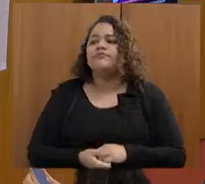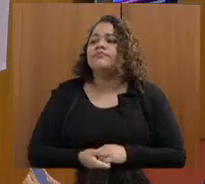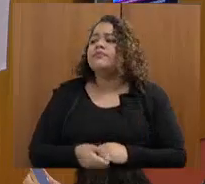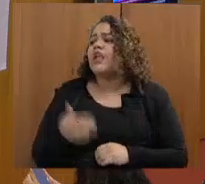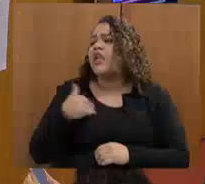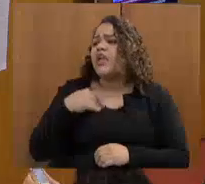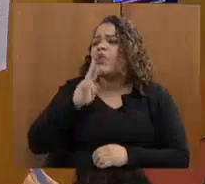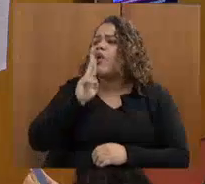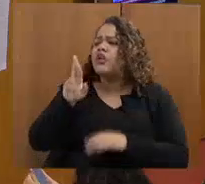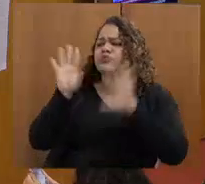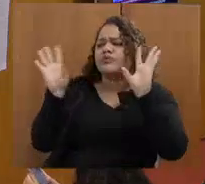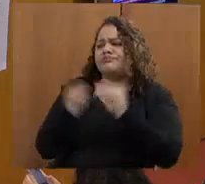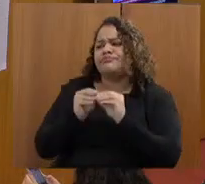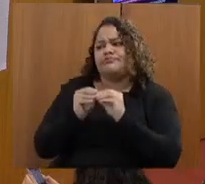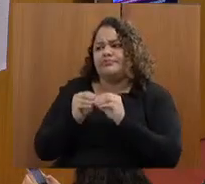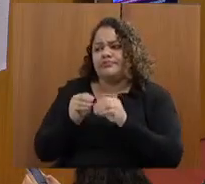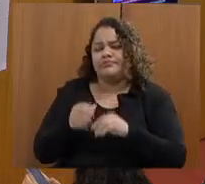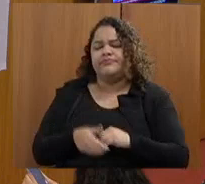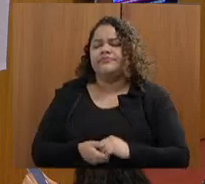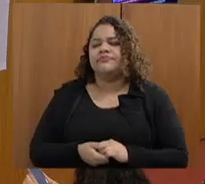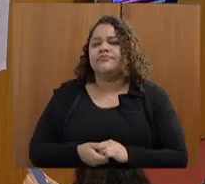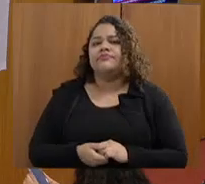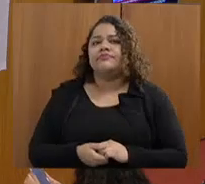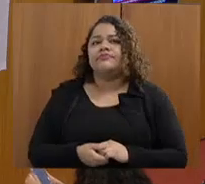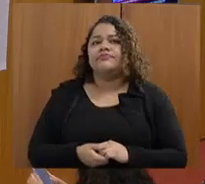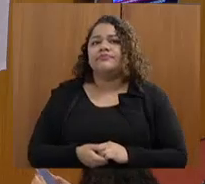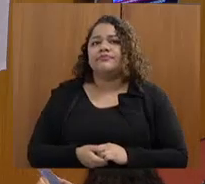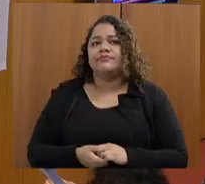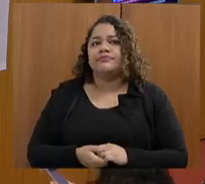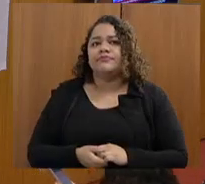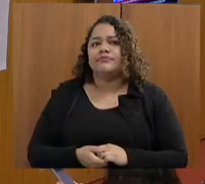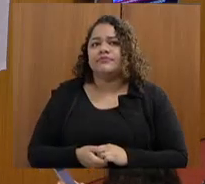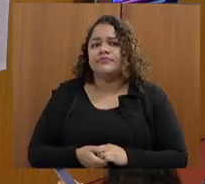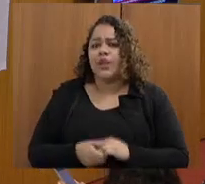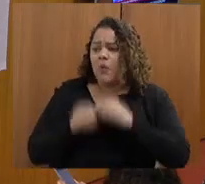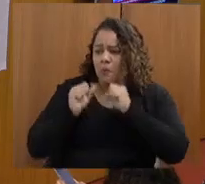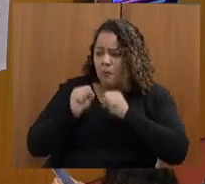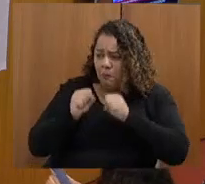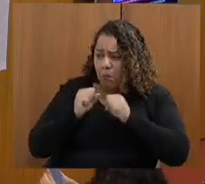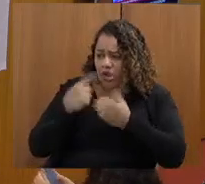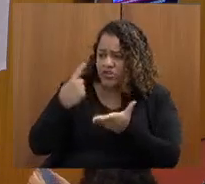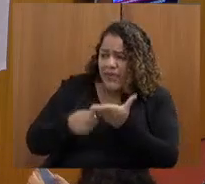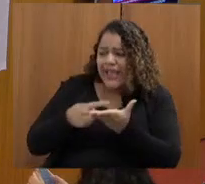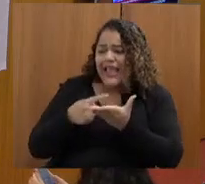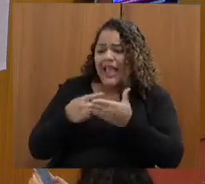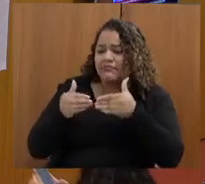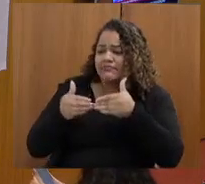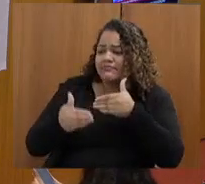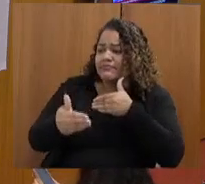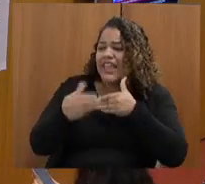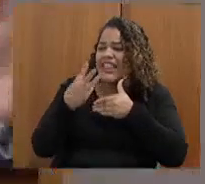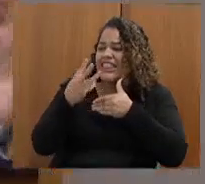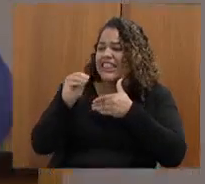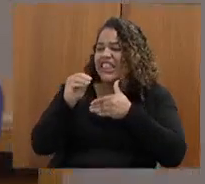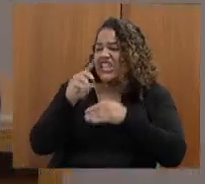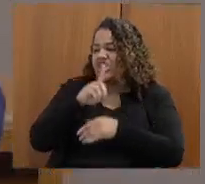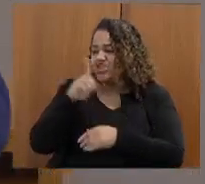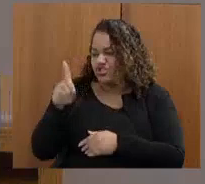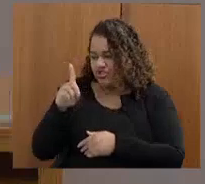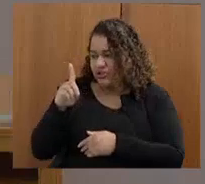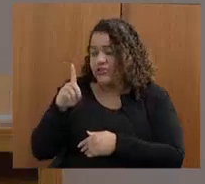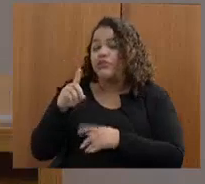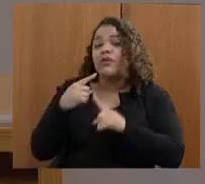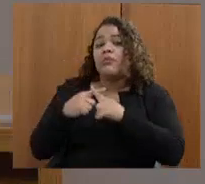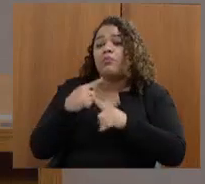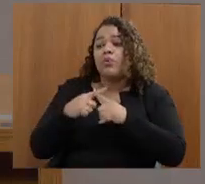breve Podemos marcar para daqui a 30 dias o que que eu tô dizendo 30 dias cada agenda dos